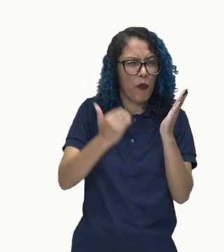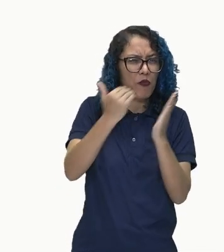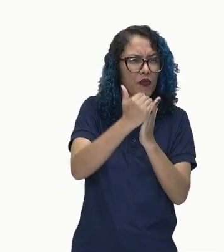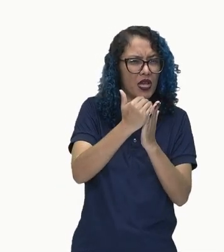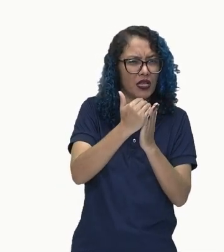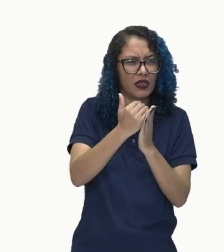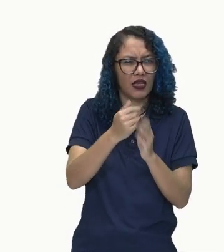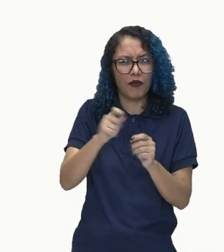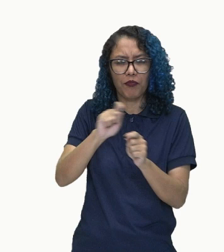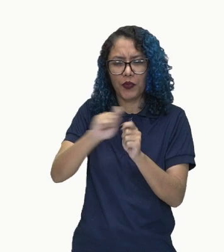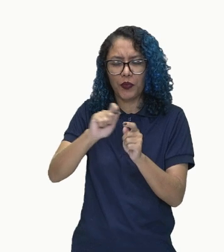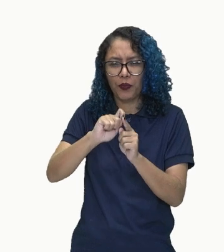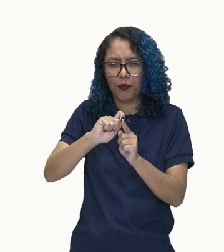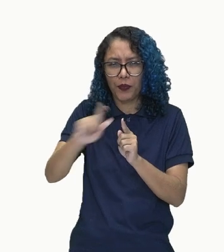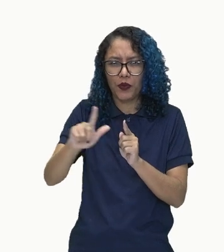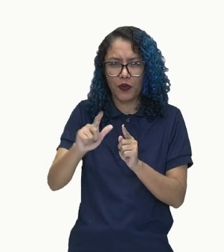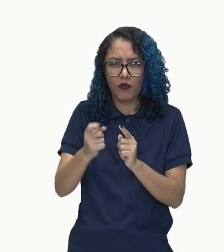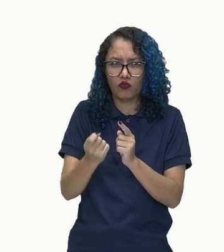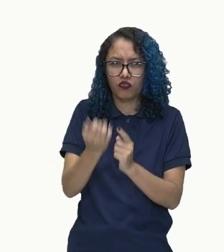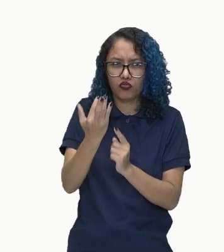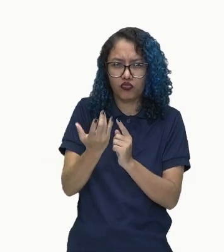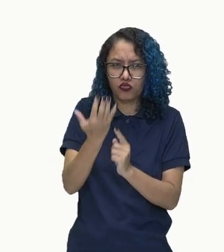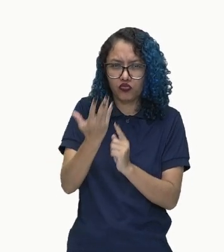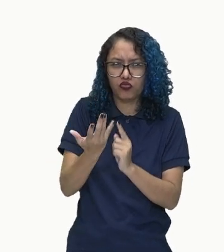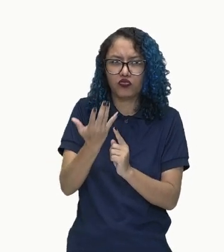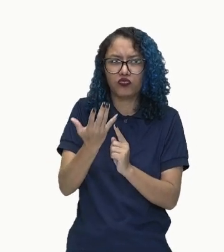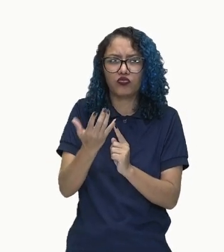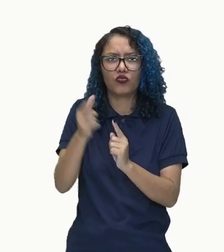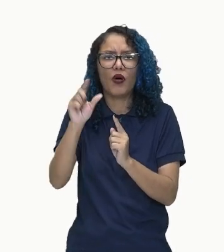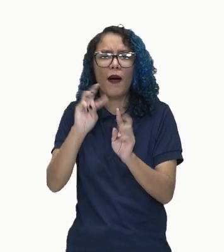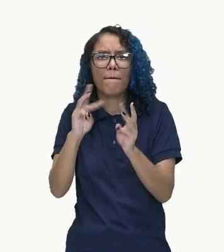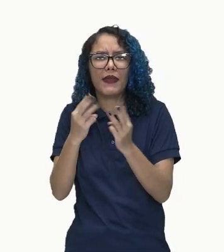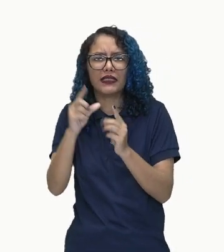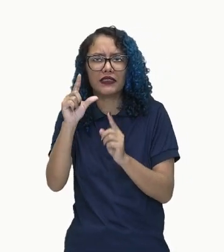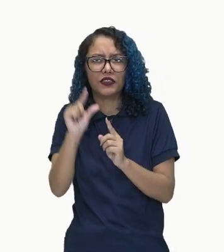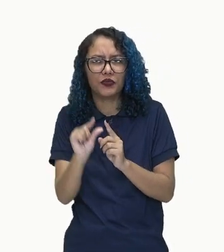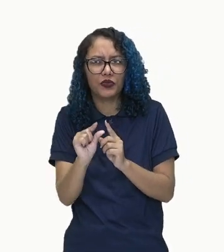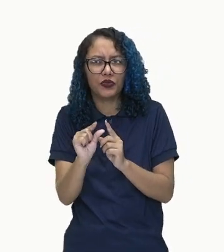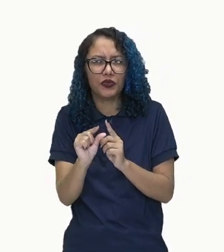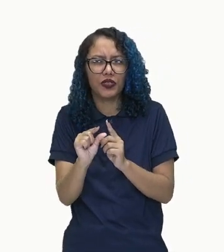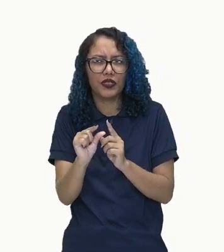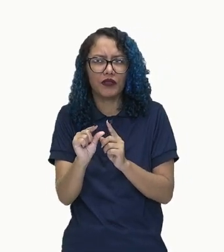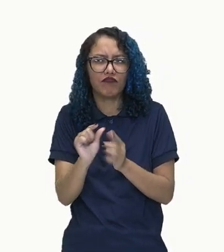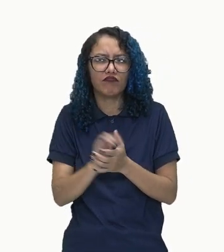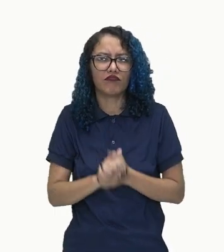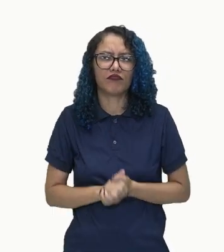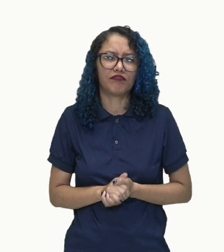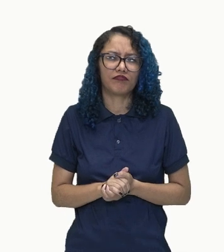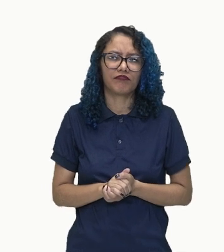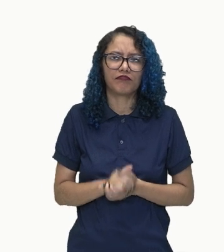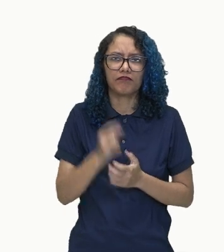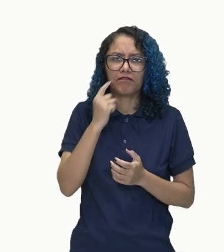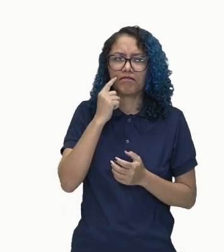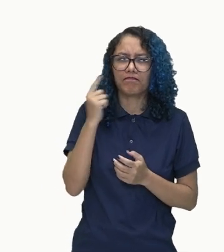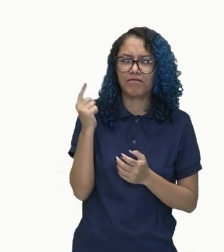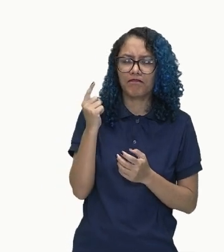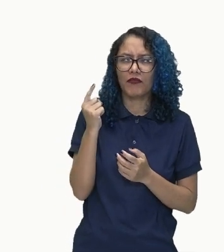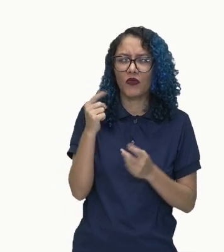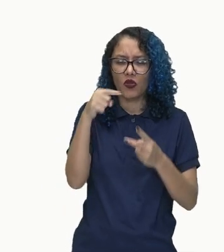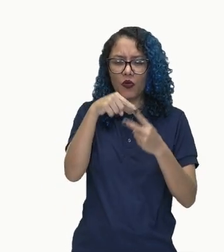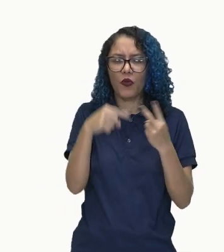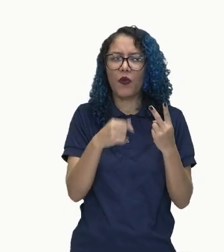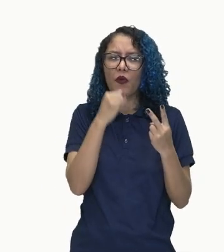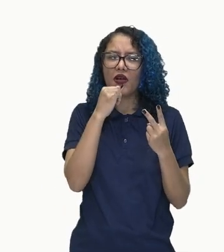observações violam a lei da conservação das massas, que é a lei de Lavoisier, né?